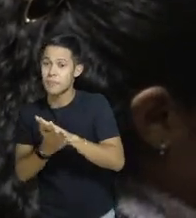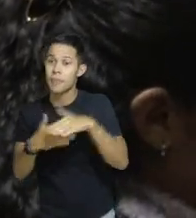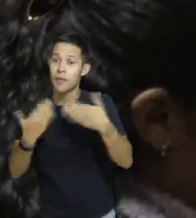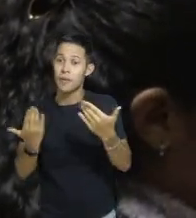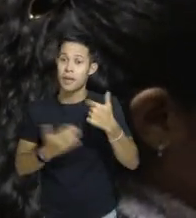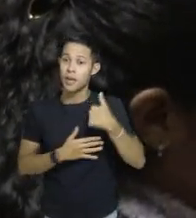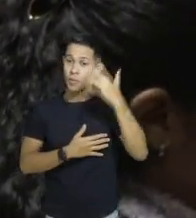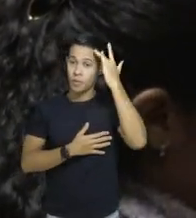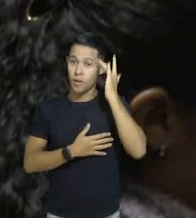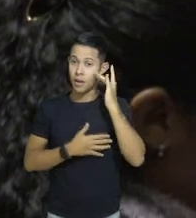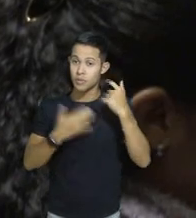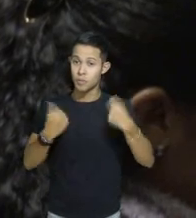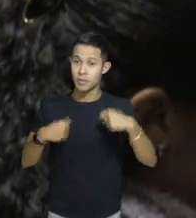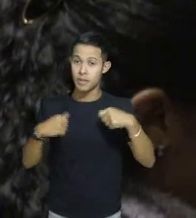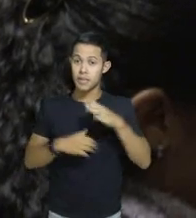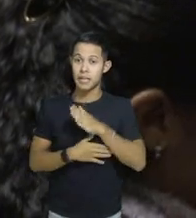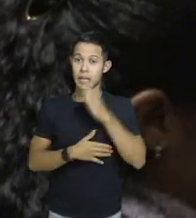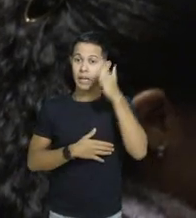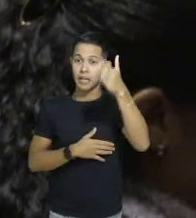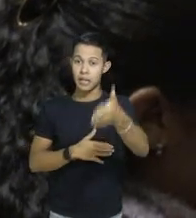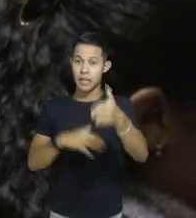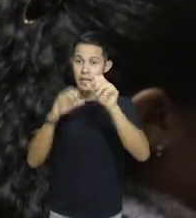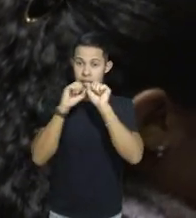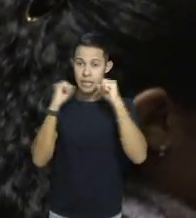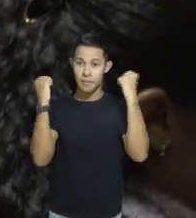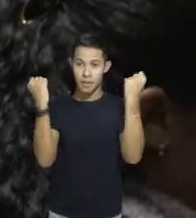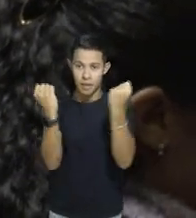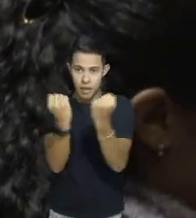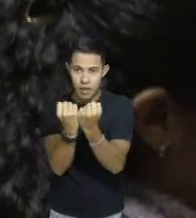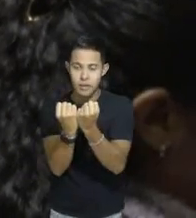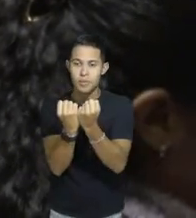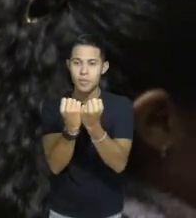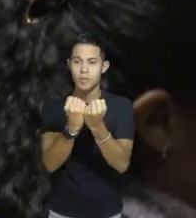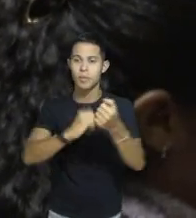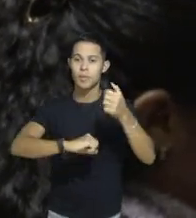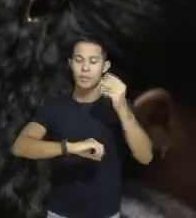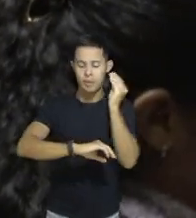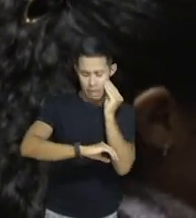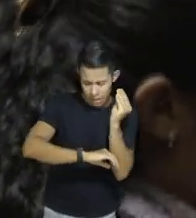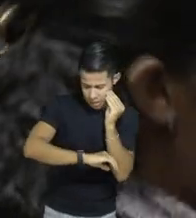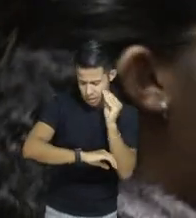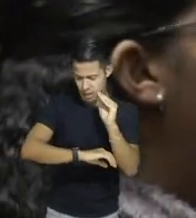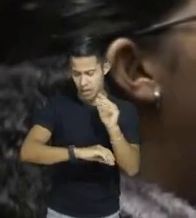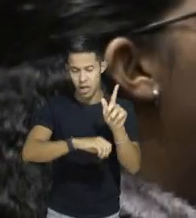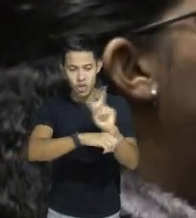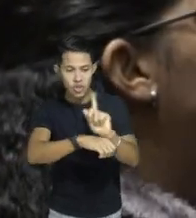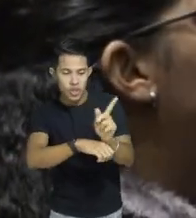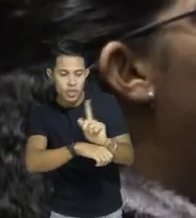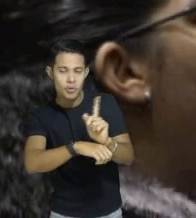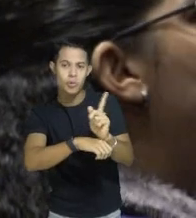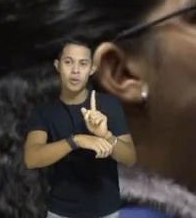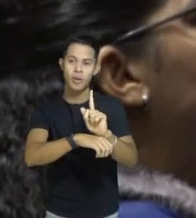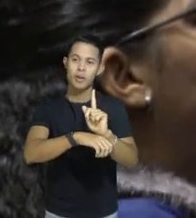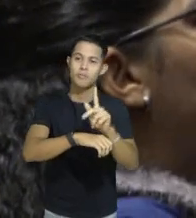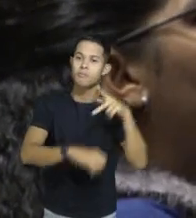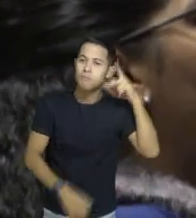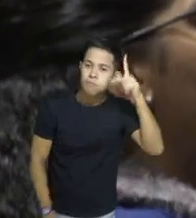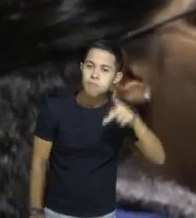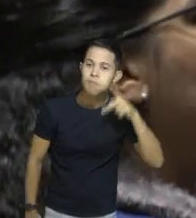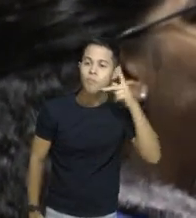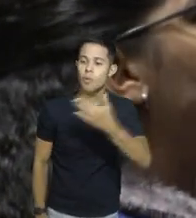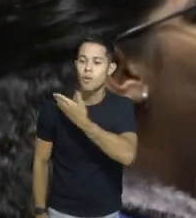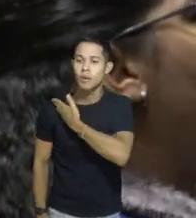para os próximos seminários, tentar... com os nossos gestores, com as políticas públicas, tentar